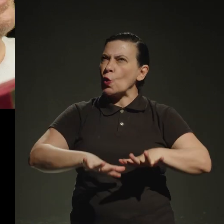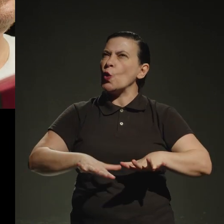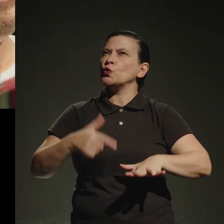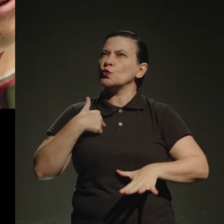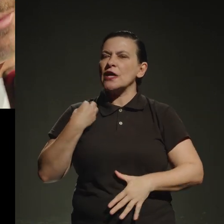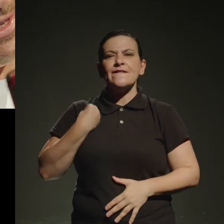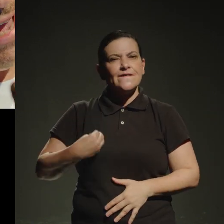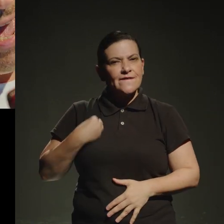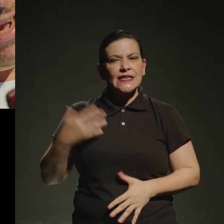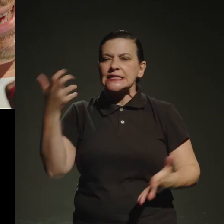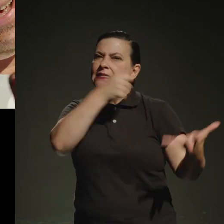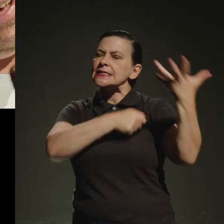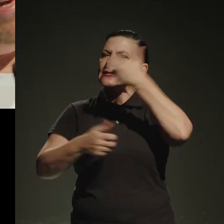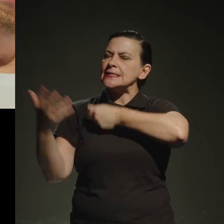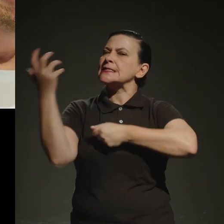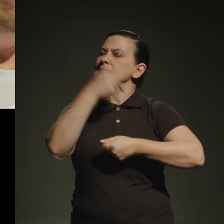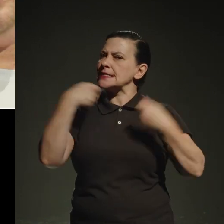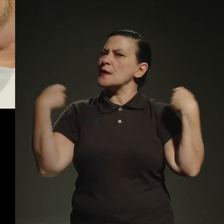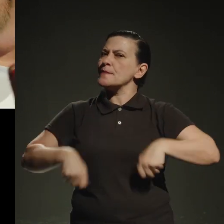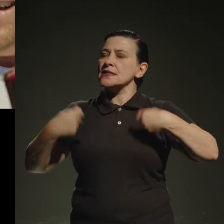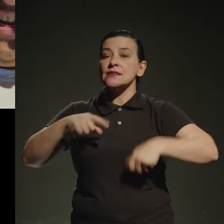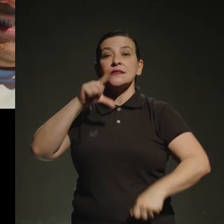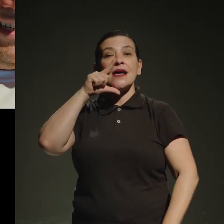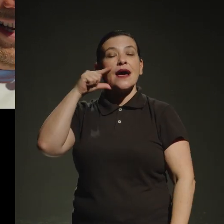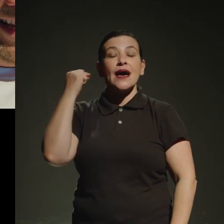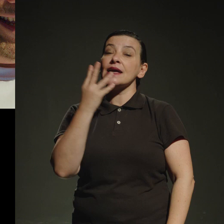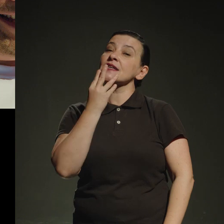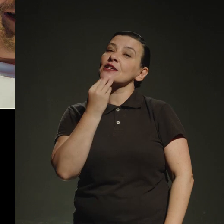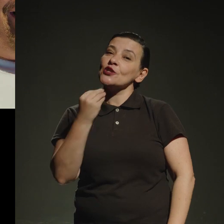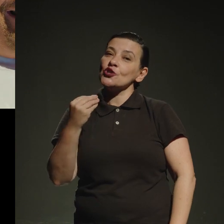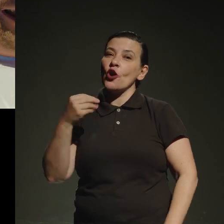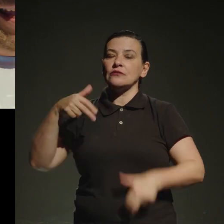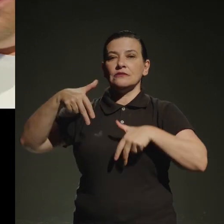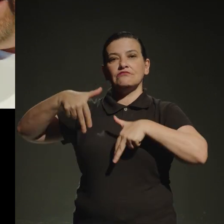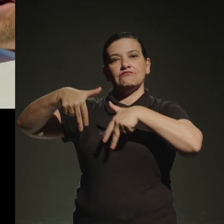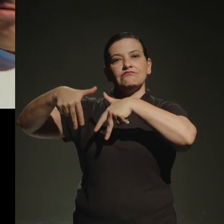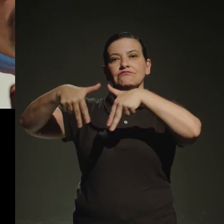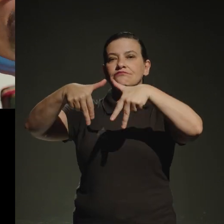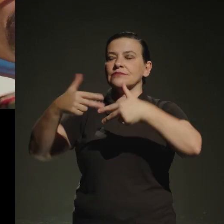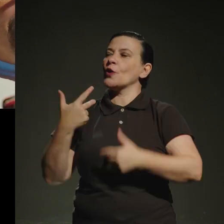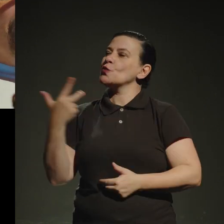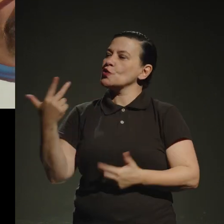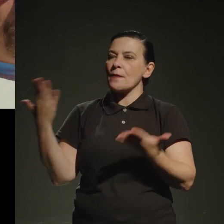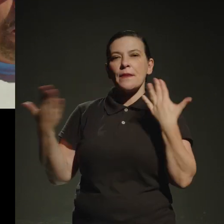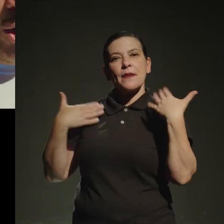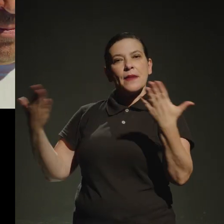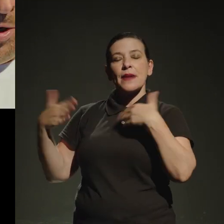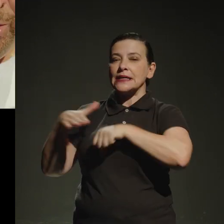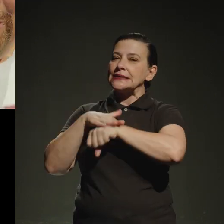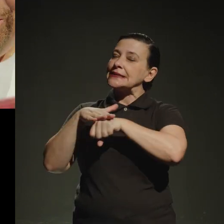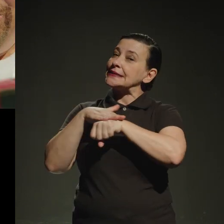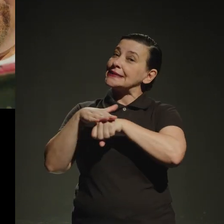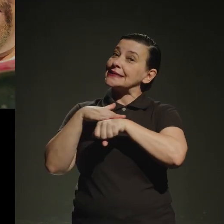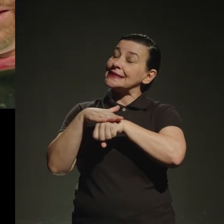Como está el senhor Montiel? Ah, que biscate! Dom Giraldo, como eu ia dizendo, ponho-me,